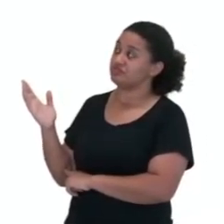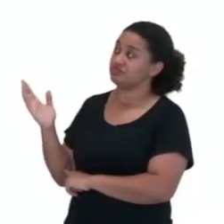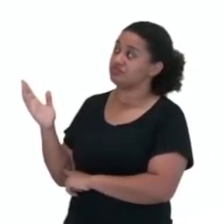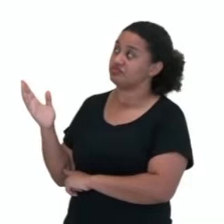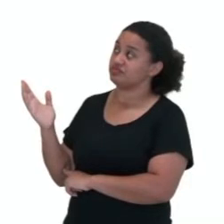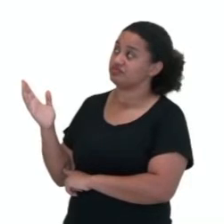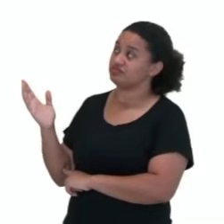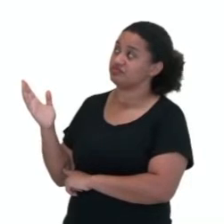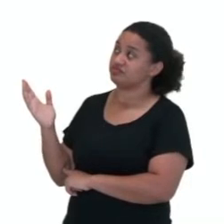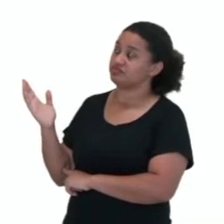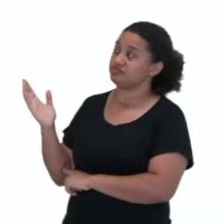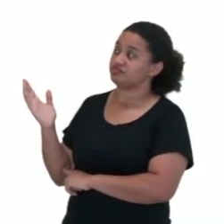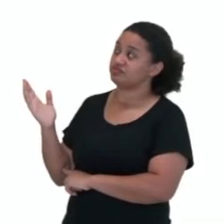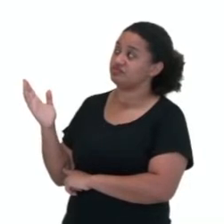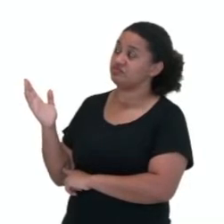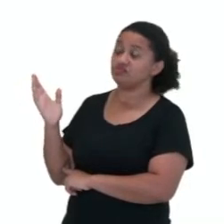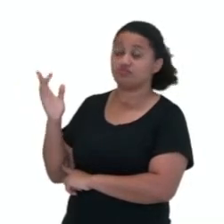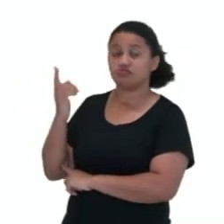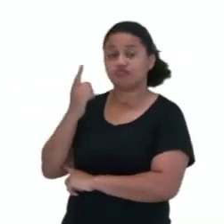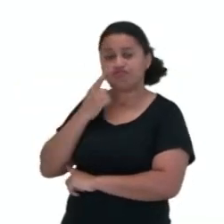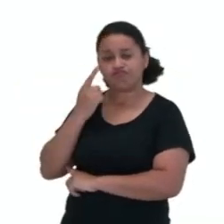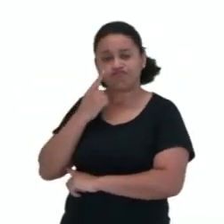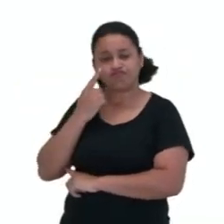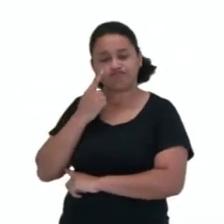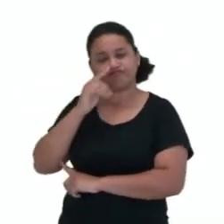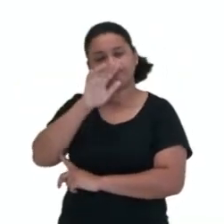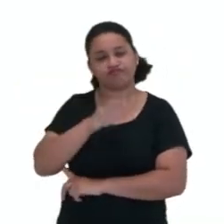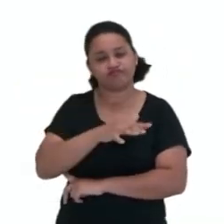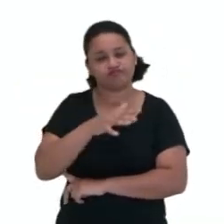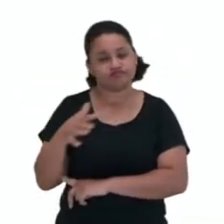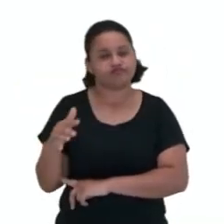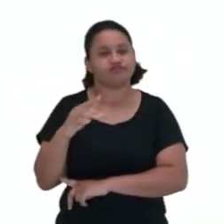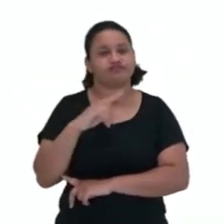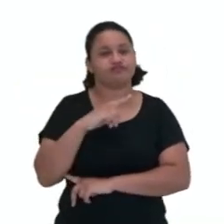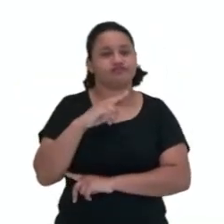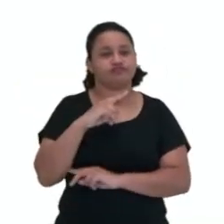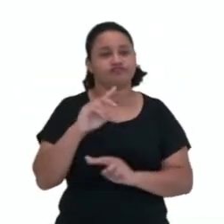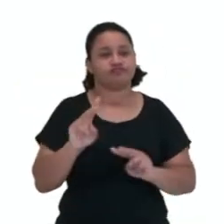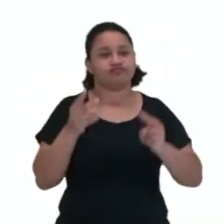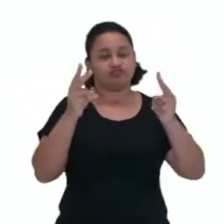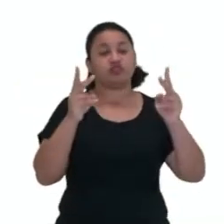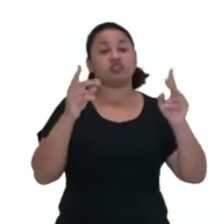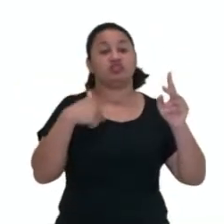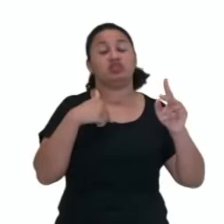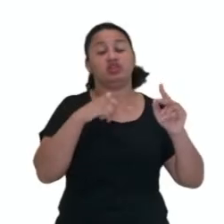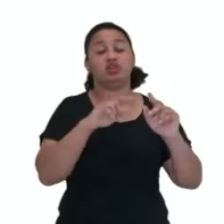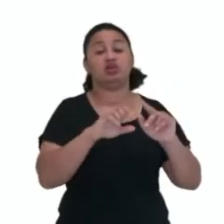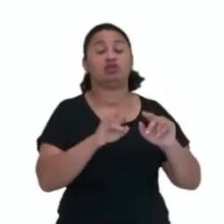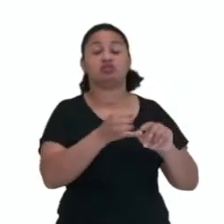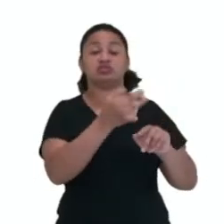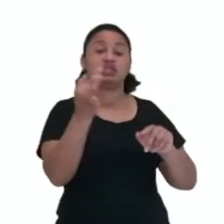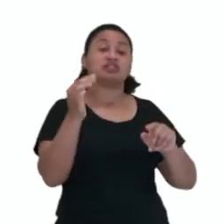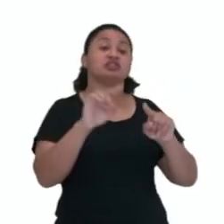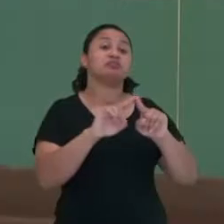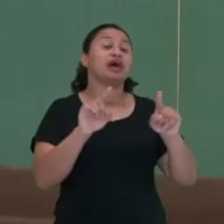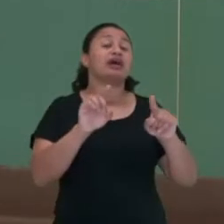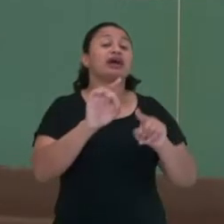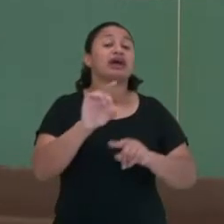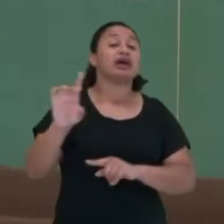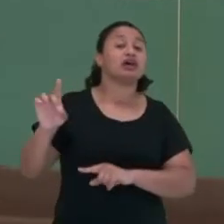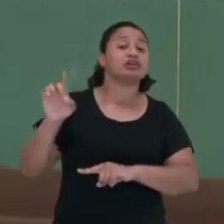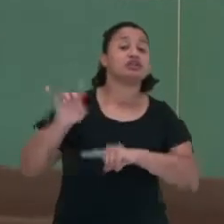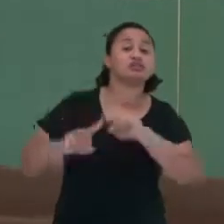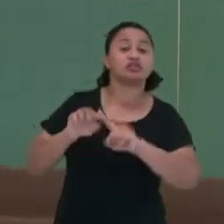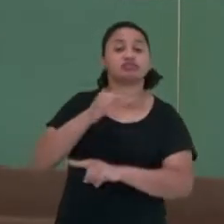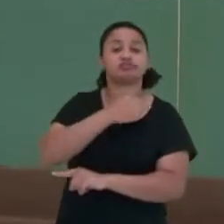50 miçangas? Nós já sabemos que o custo fixo antes é de 26 centavos, mas ela também vai ter um outro custo fixo aqui,